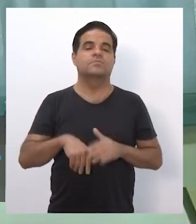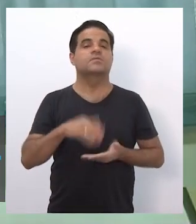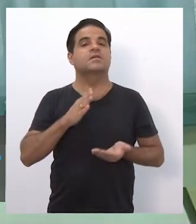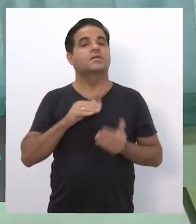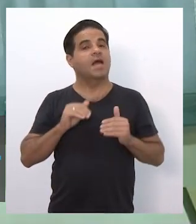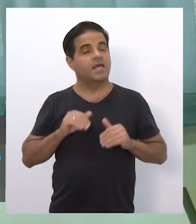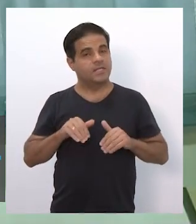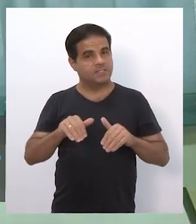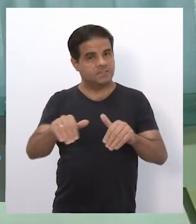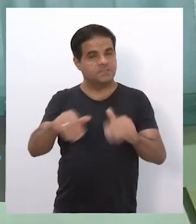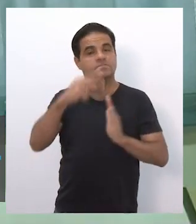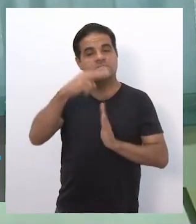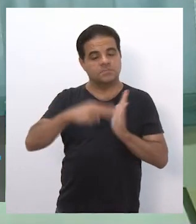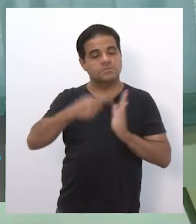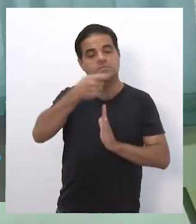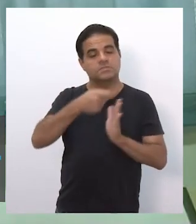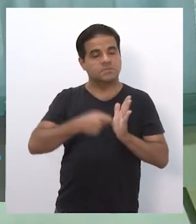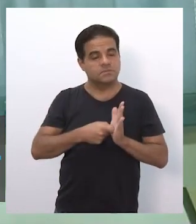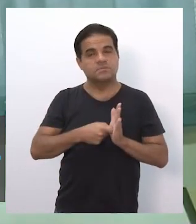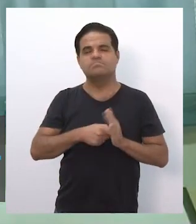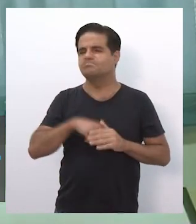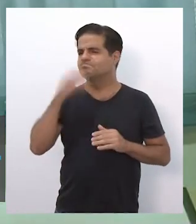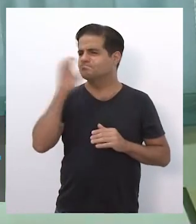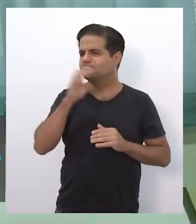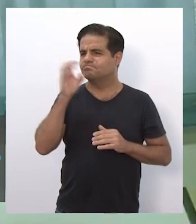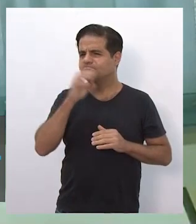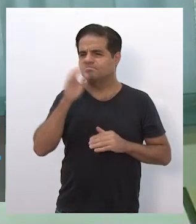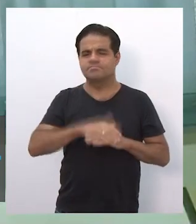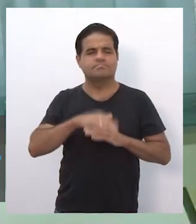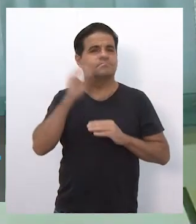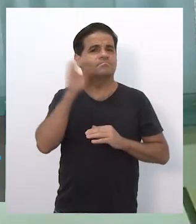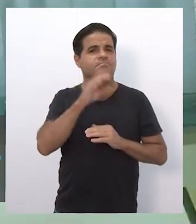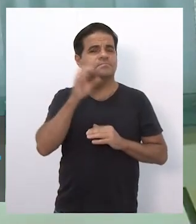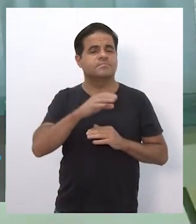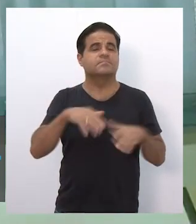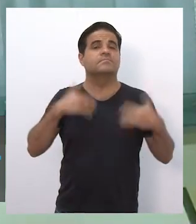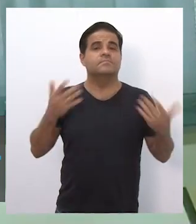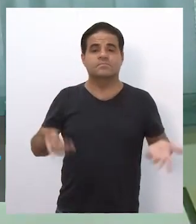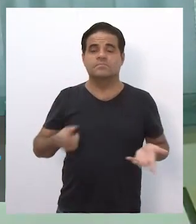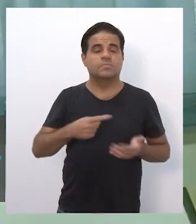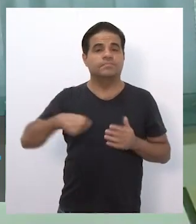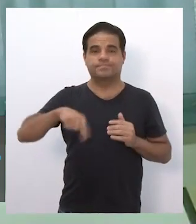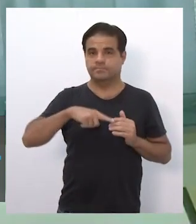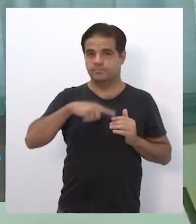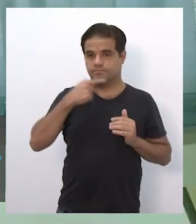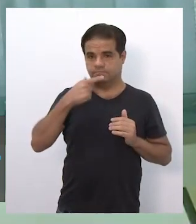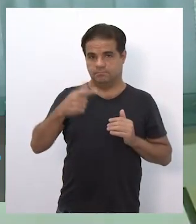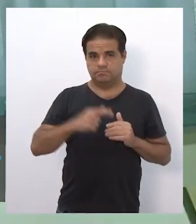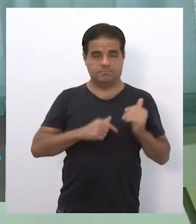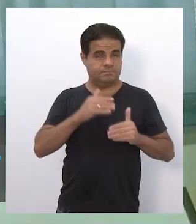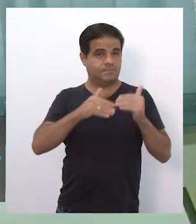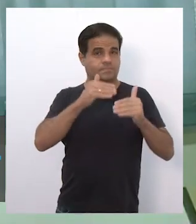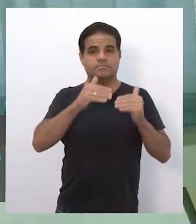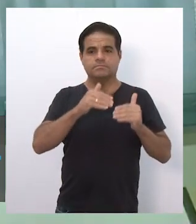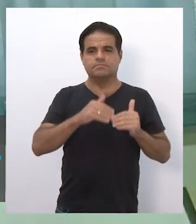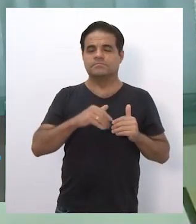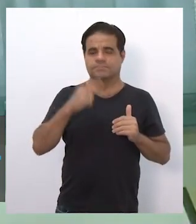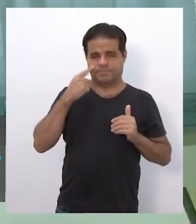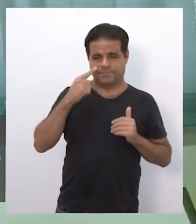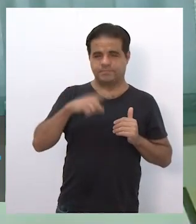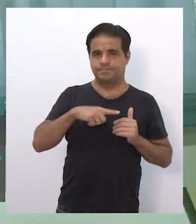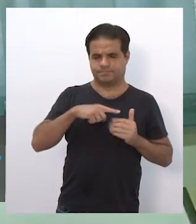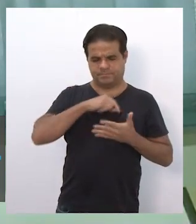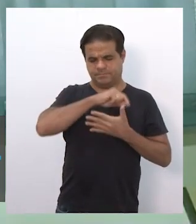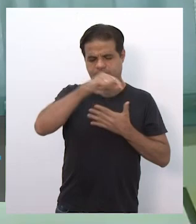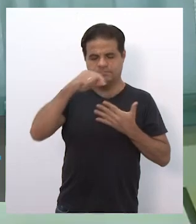como a escrita de arquivos numa velocidade muito rápido. Então, nós não estamos falando agora do processador. Então, está vendo como tem um